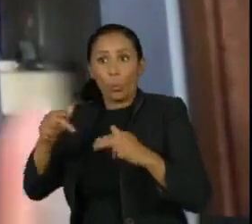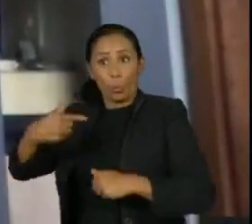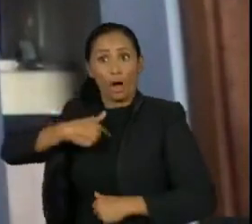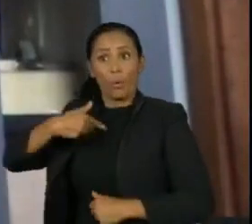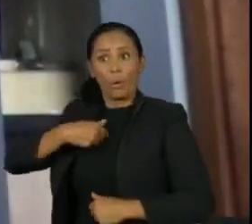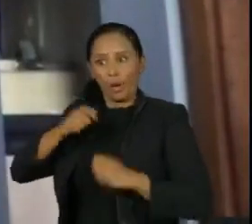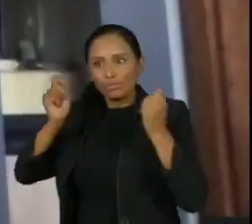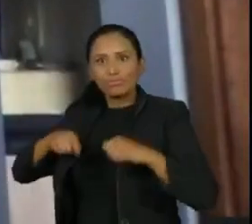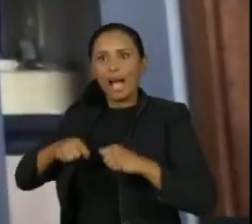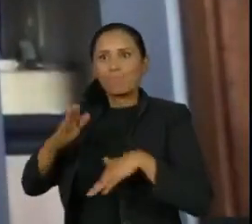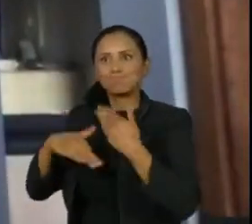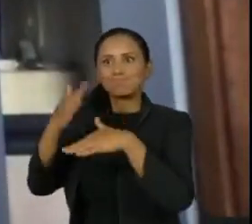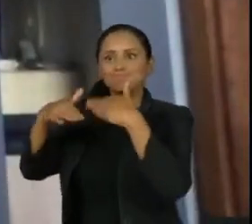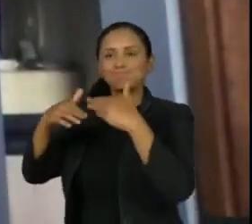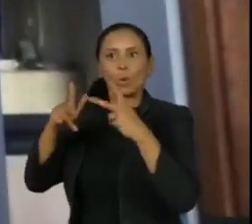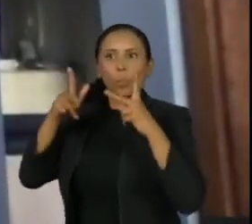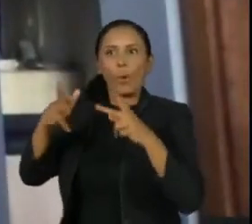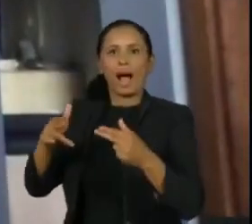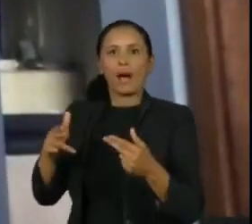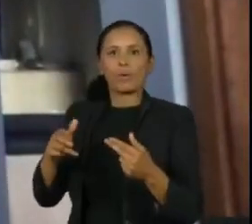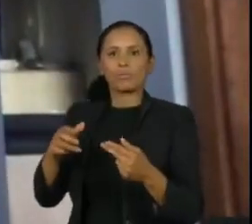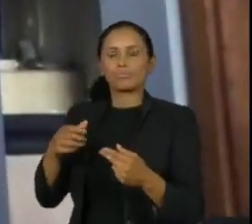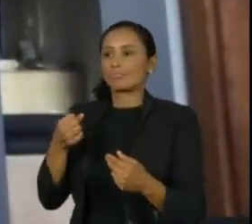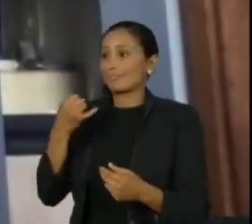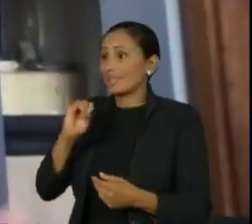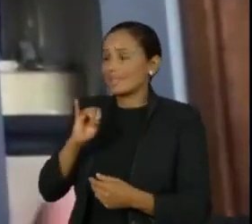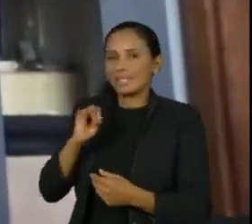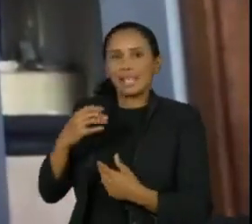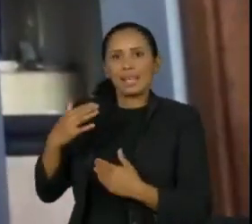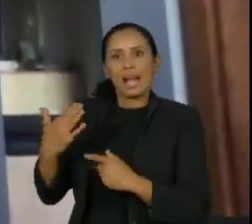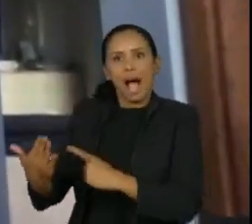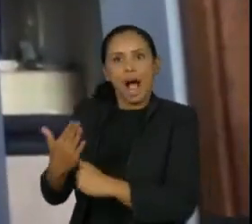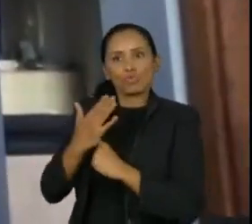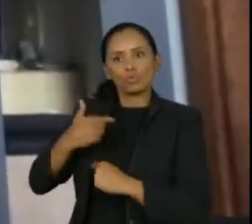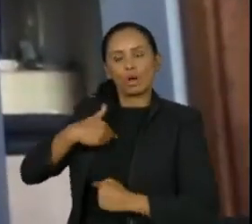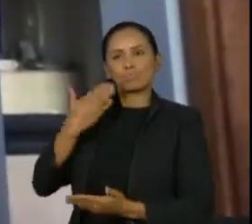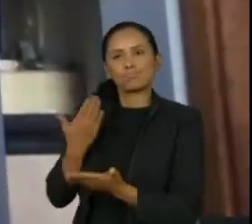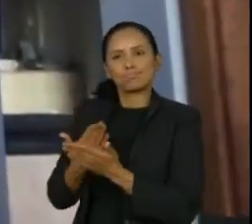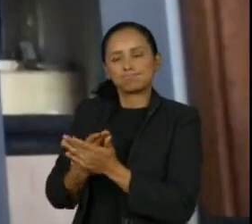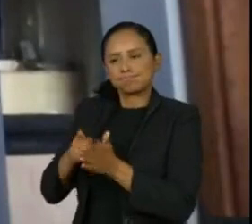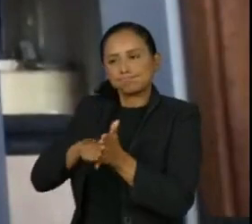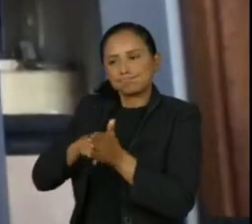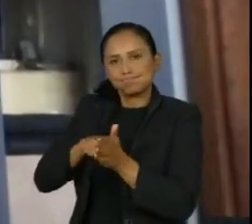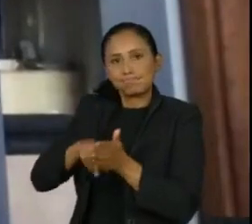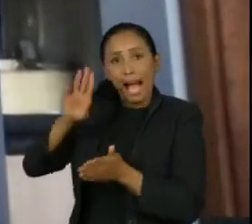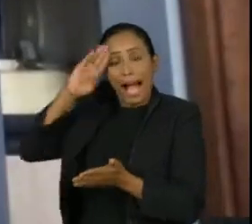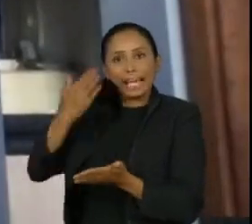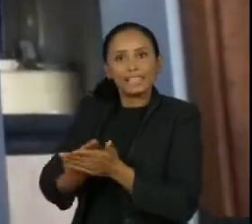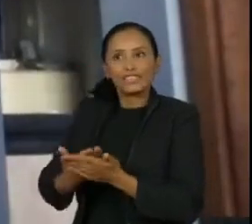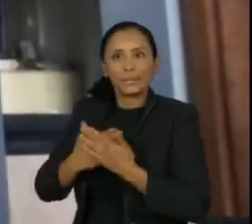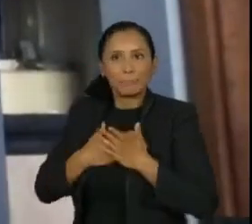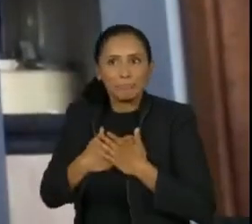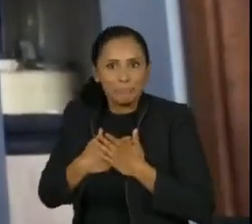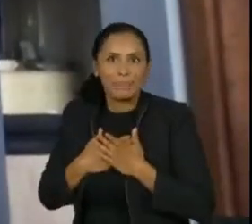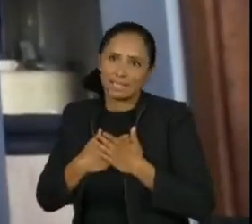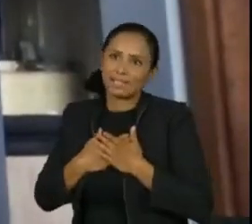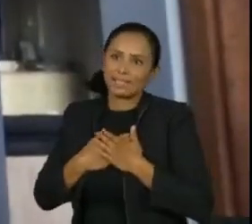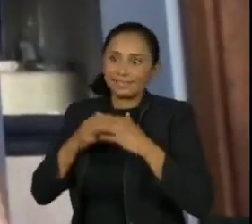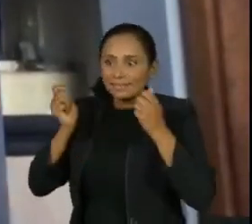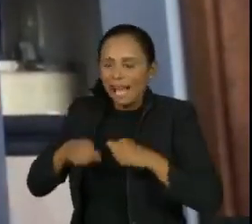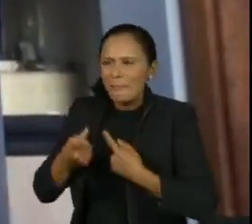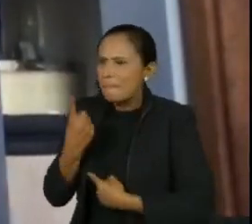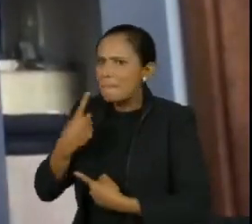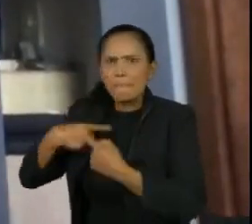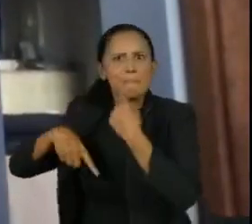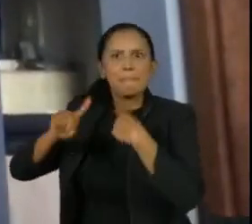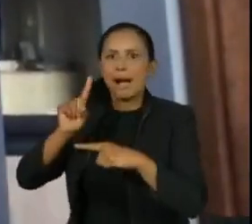eu estudasse e não só isso, mas acreditando nas metas que eu ia criando para mim mesmo, né? Acreditando que